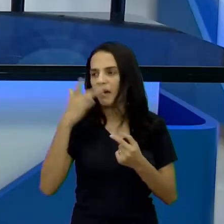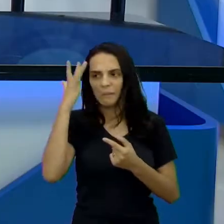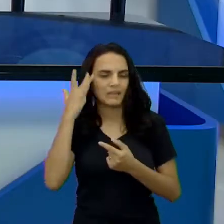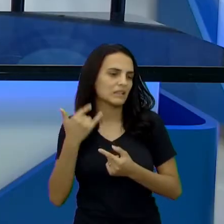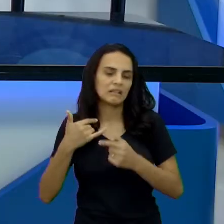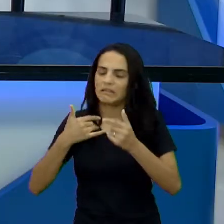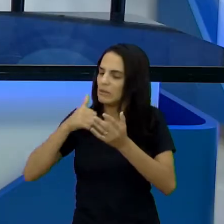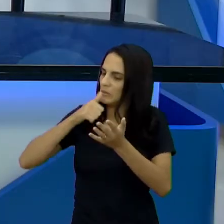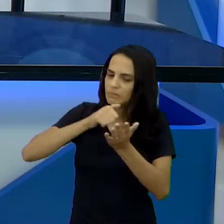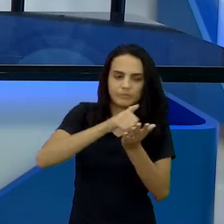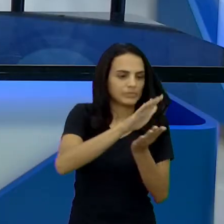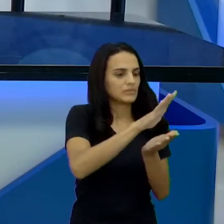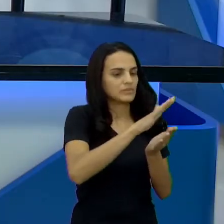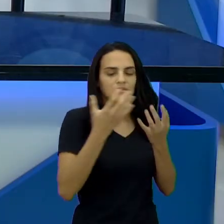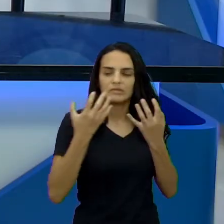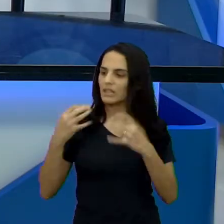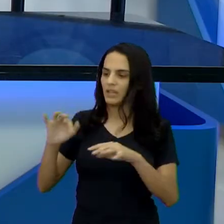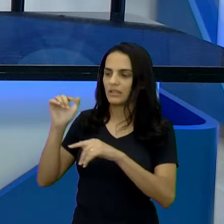amanhã.